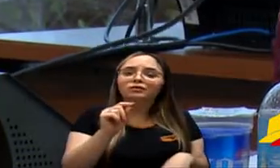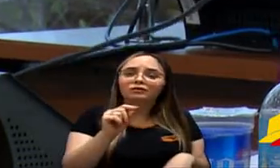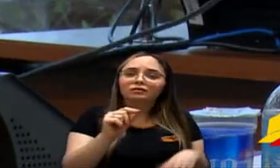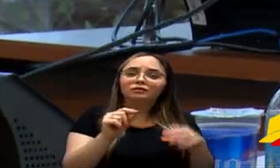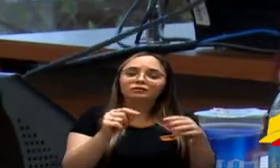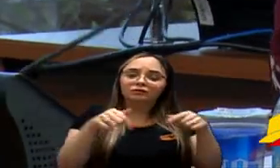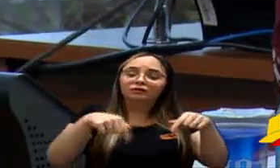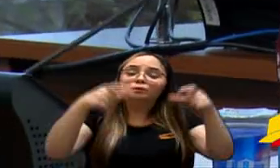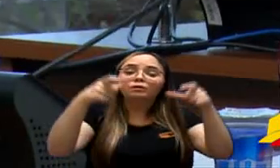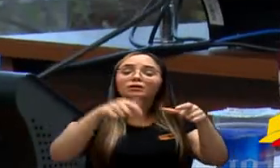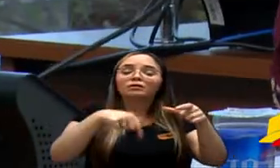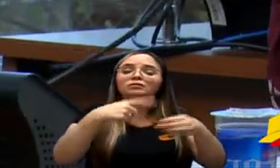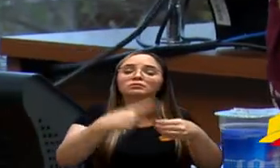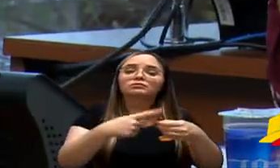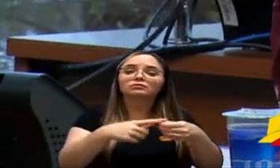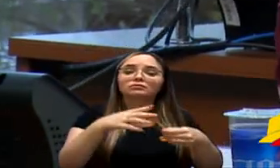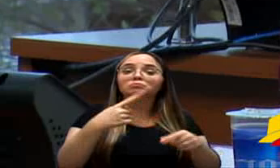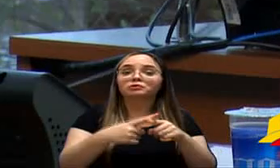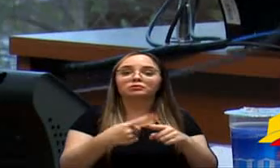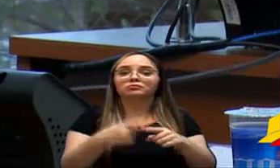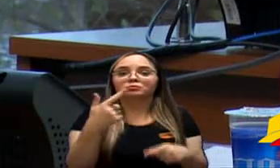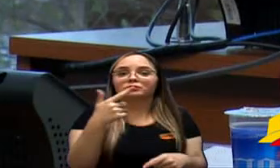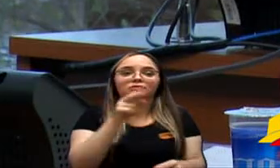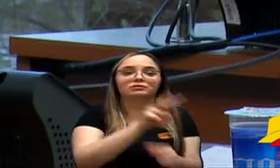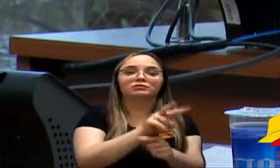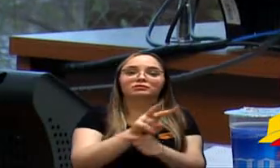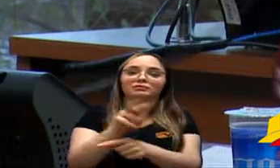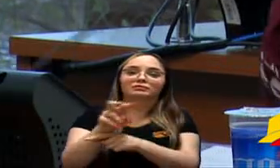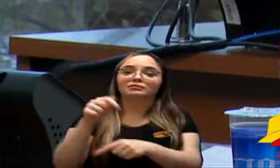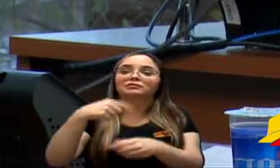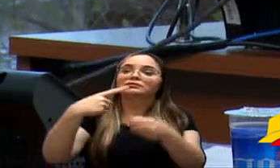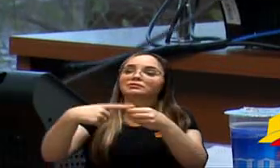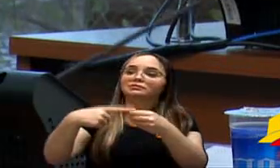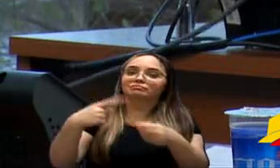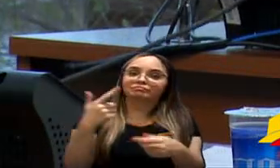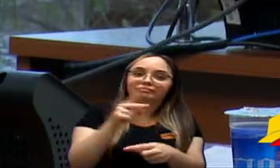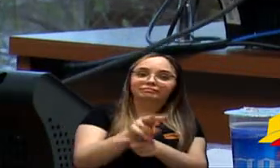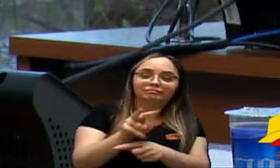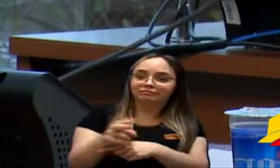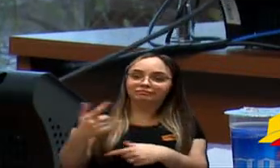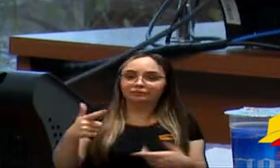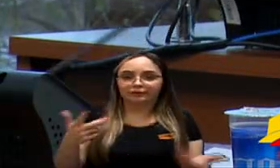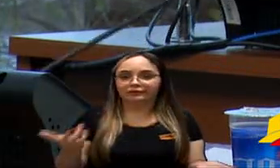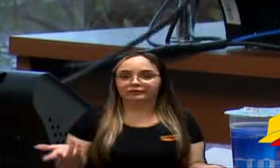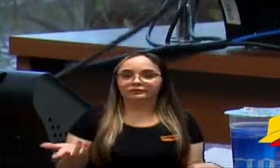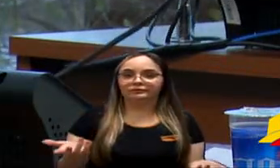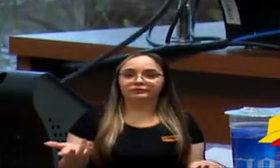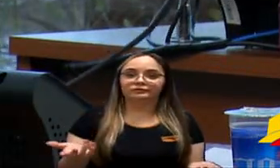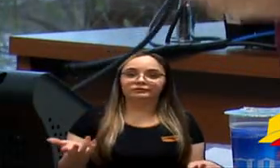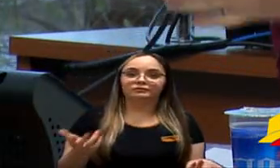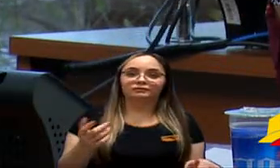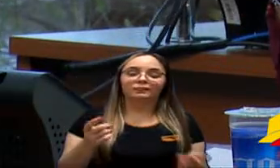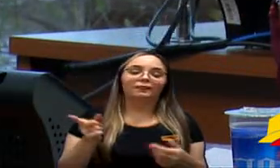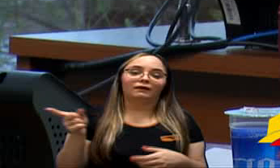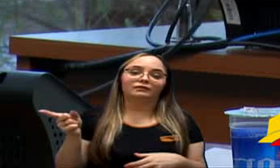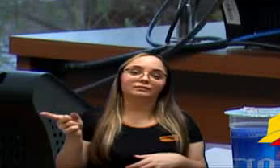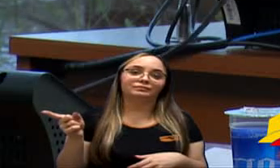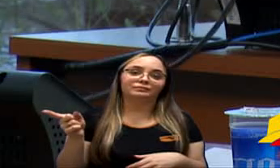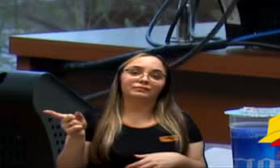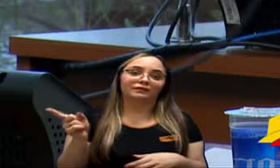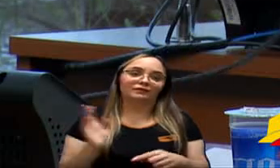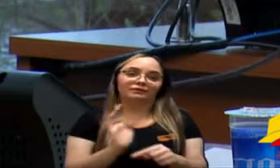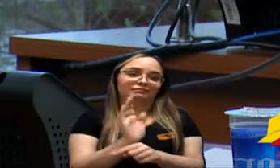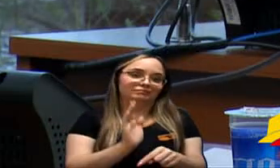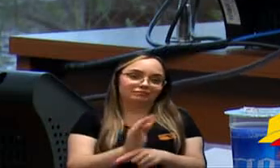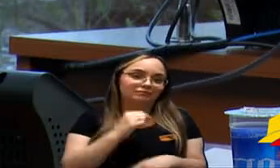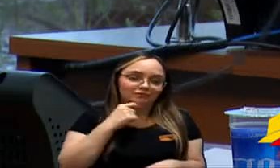questão local, porque ele não tem o que defender do governo municipal, né? Porque, afinal, se tivesse, diria, olha, o governo está fazendo isso